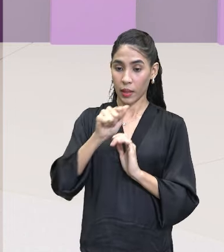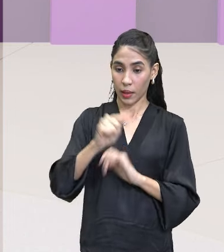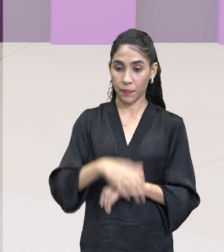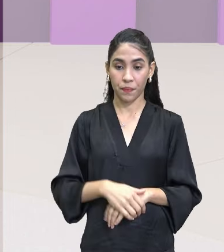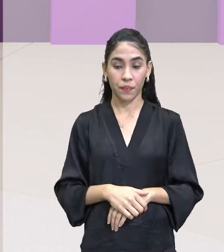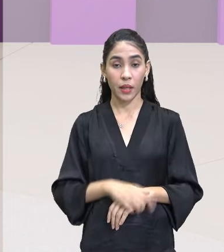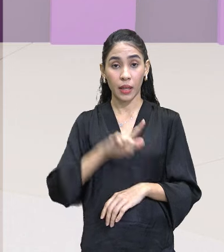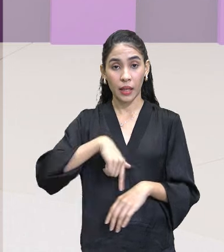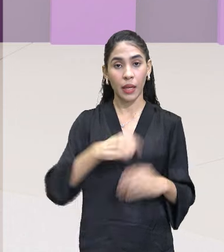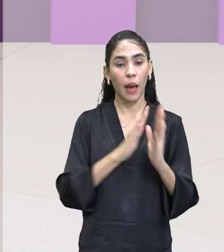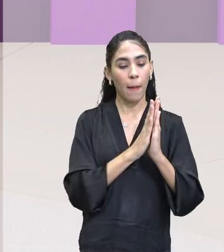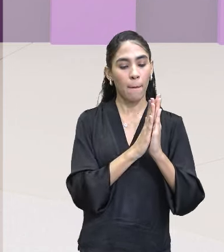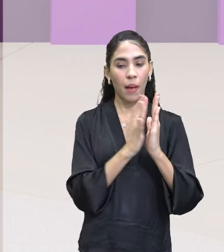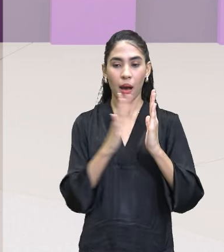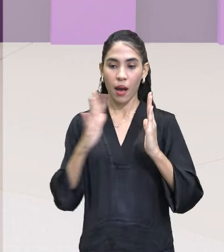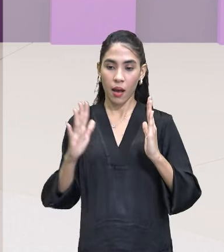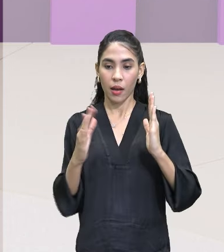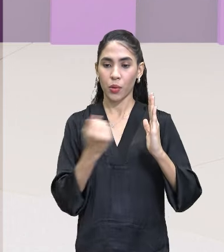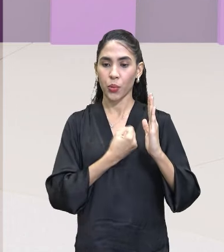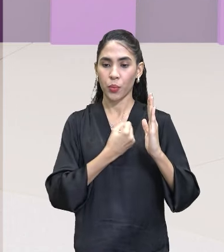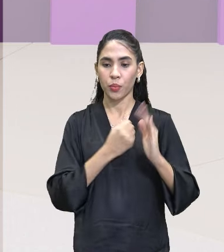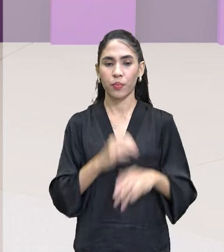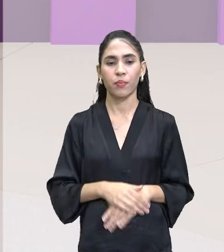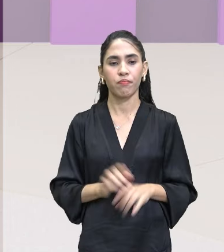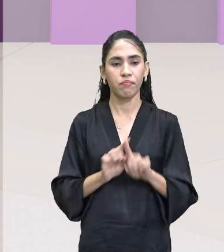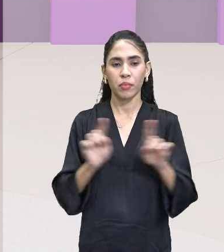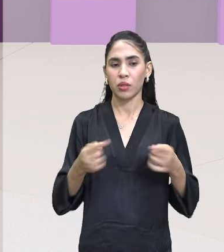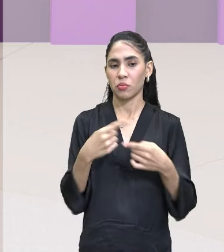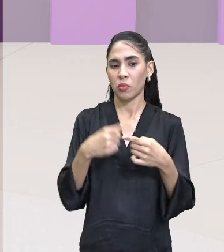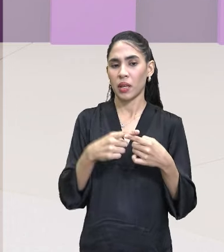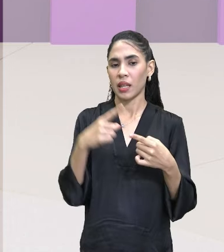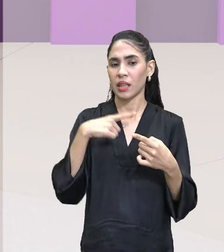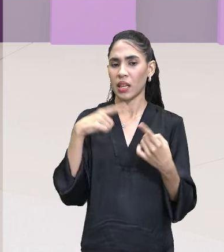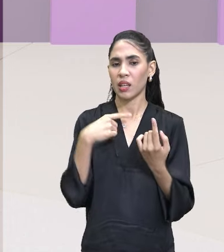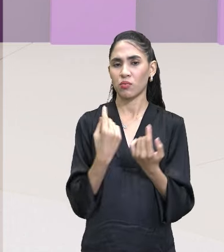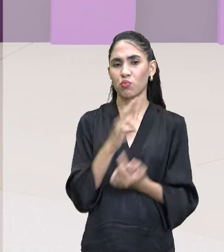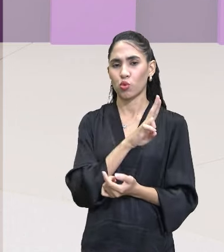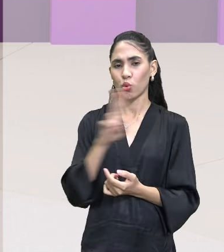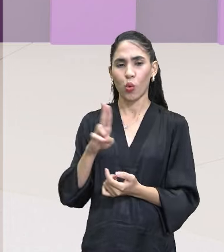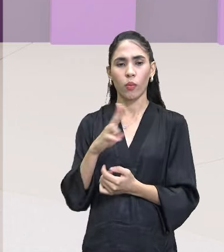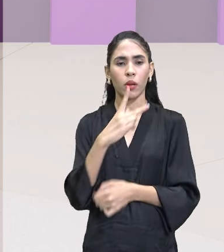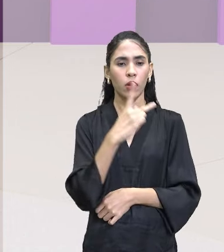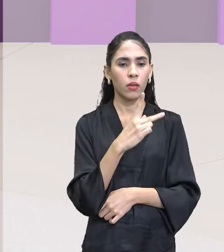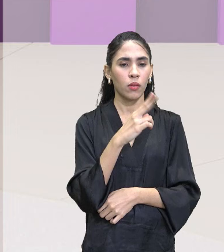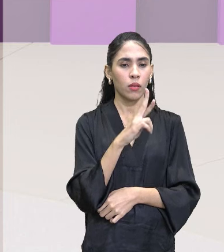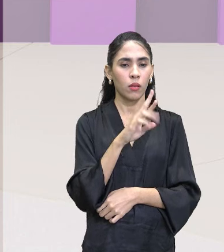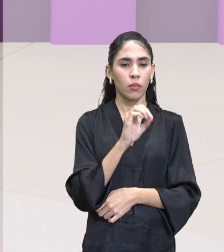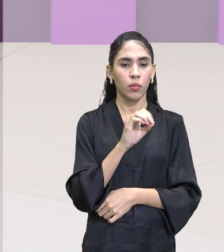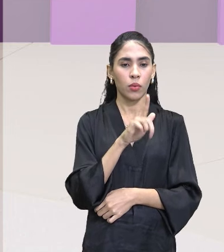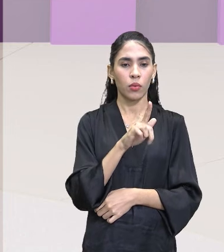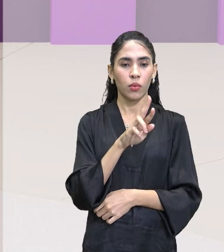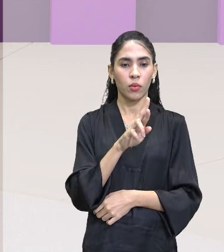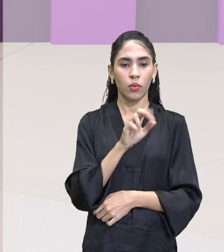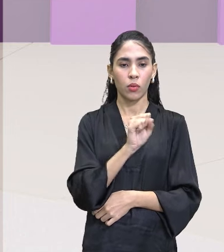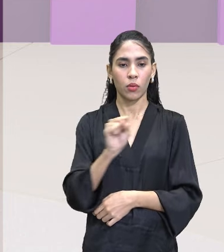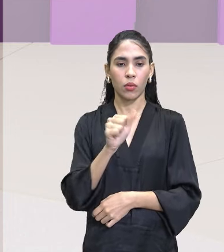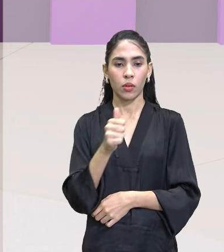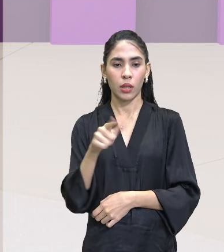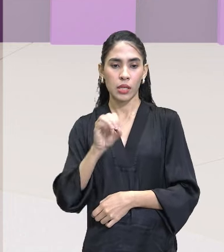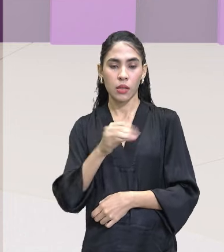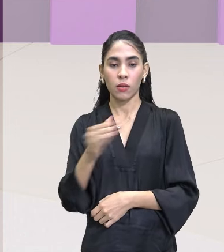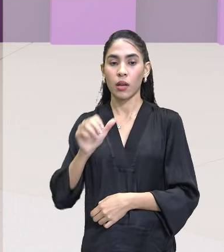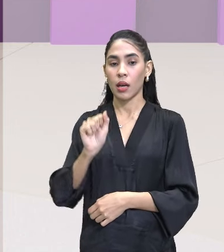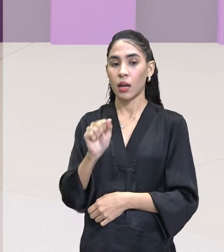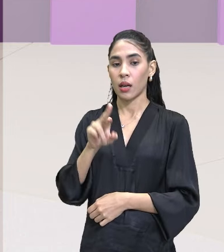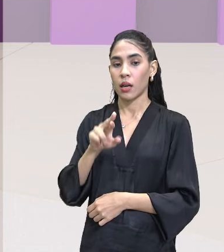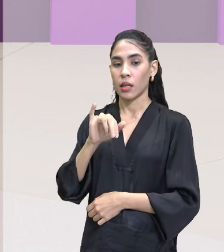sequência numérica. O que é? Mas por que ela tem um nome especial? Progressão aritmética. Por quê? Pela definição, nós